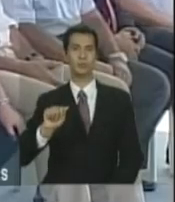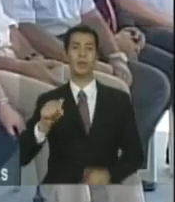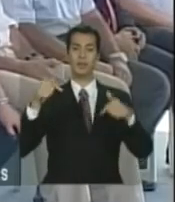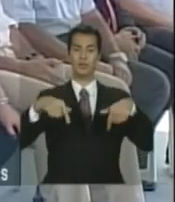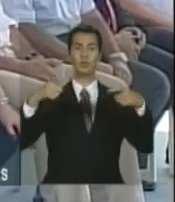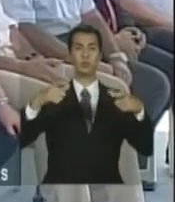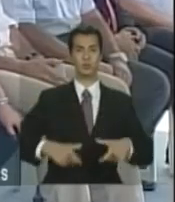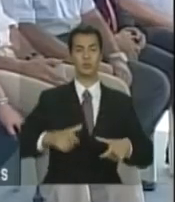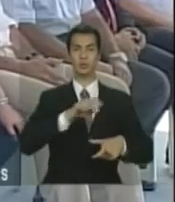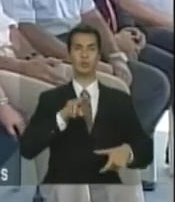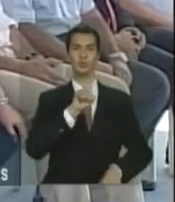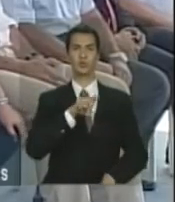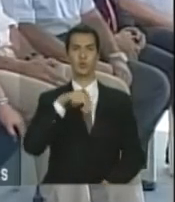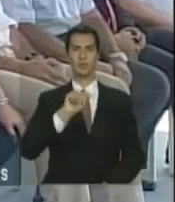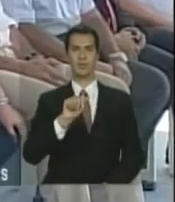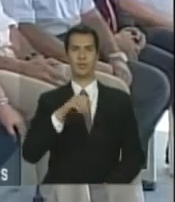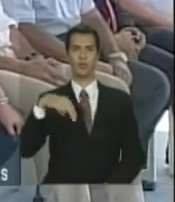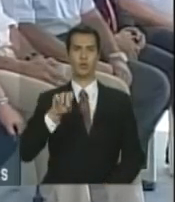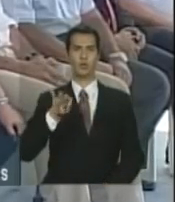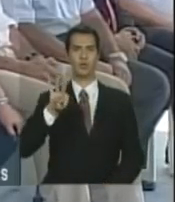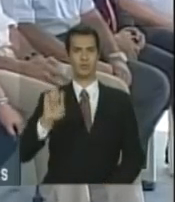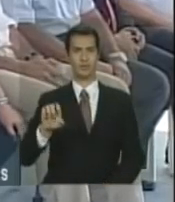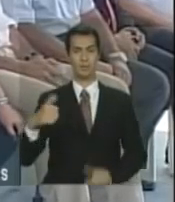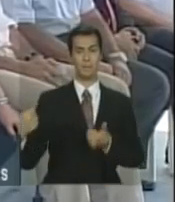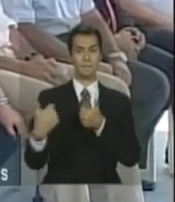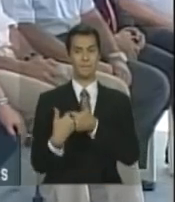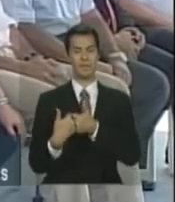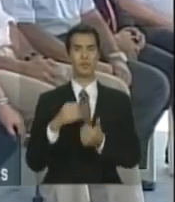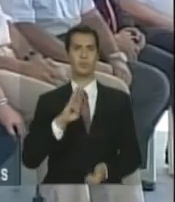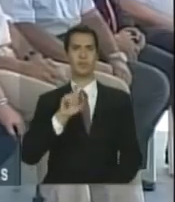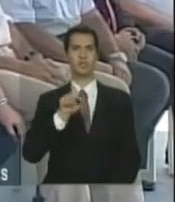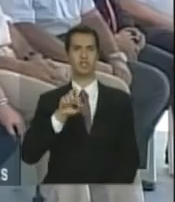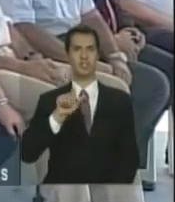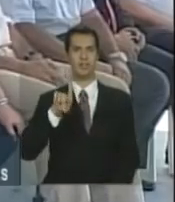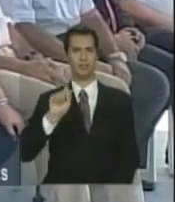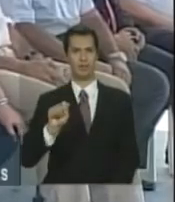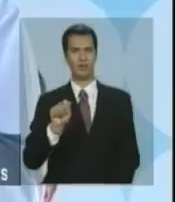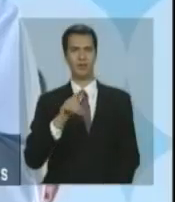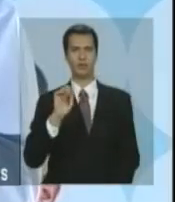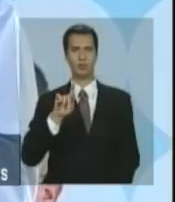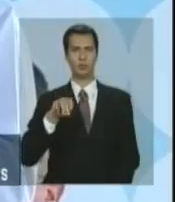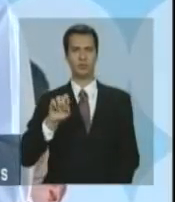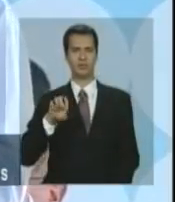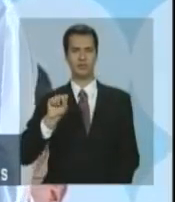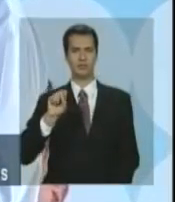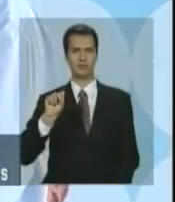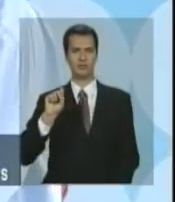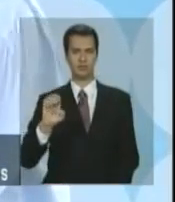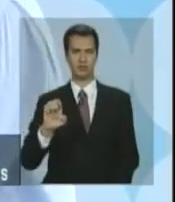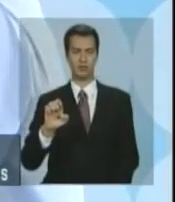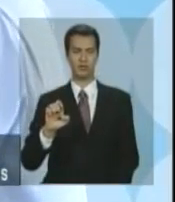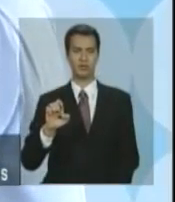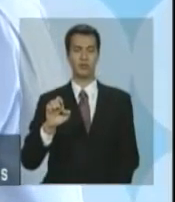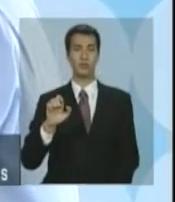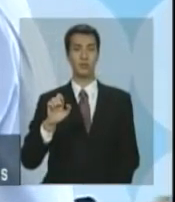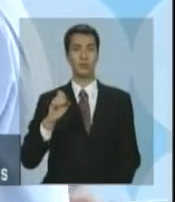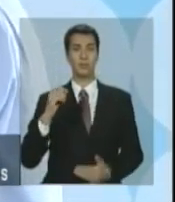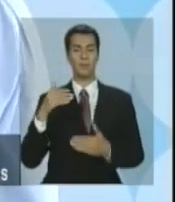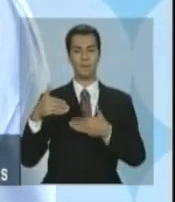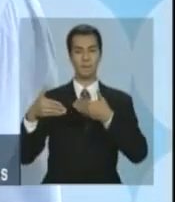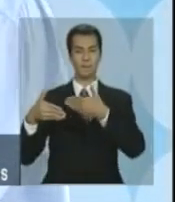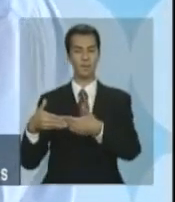Janeiro, no coração aqui próximo à Baixada Fluminense, em frente a um corredor tão importante da nossa cidade,